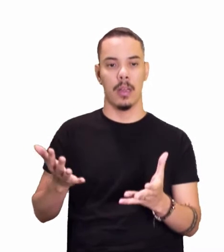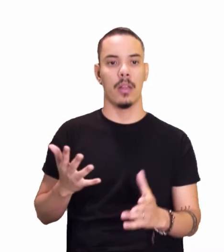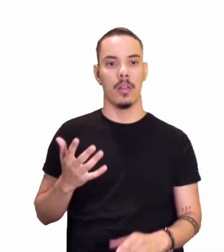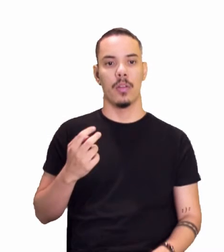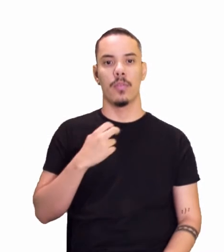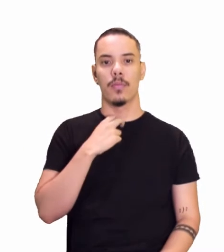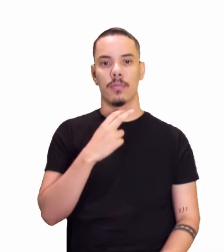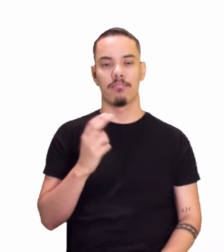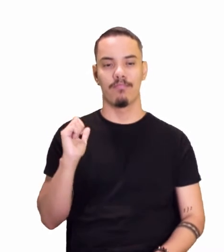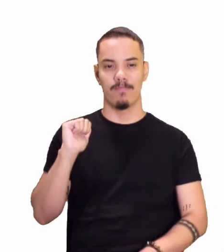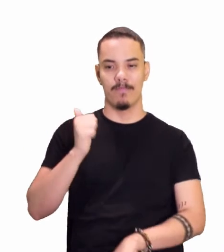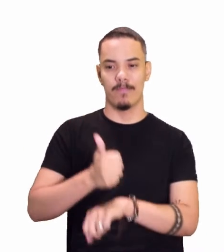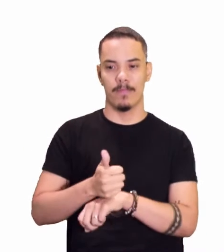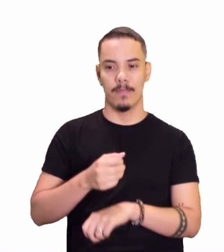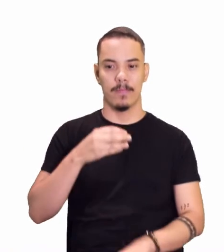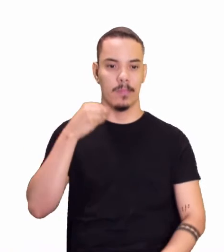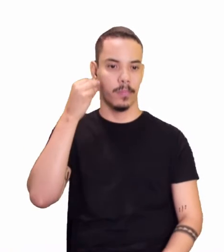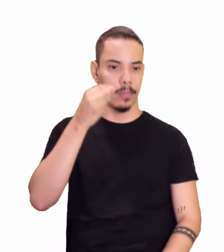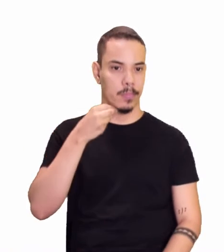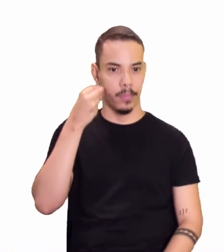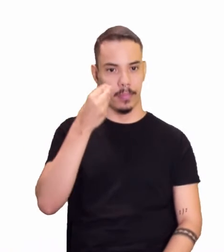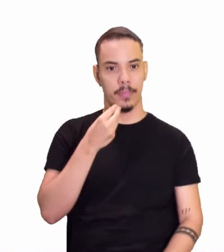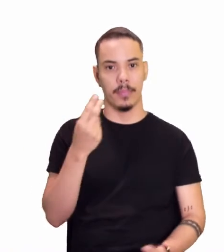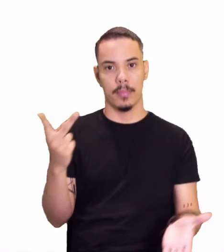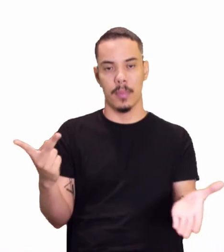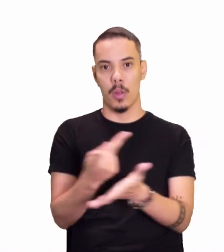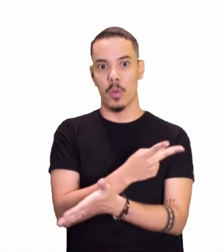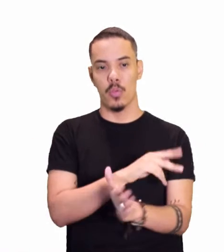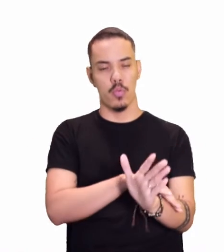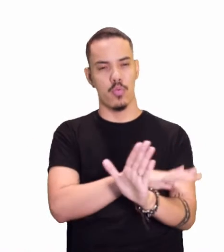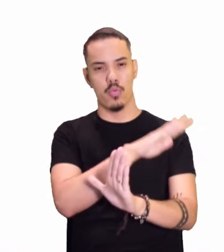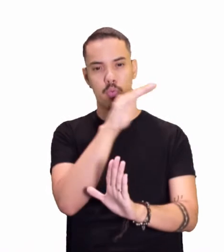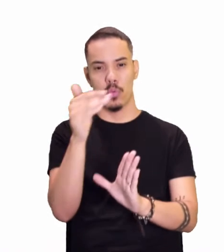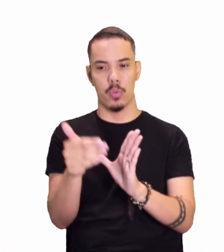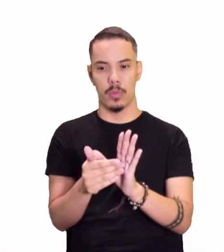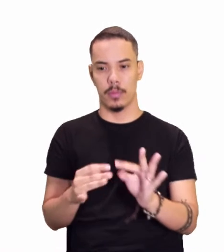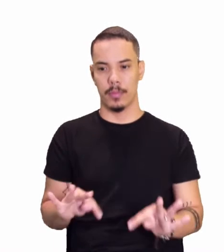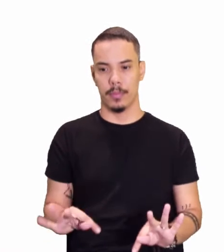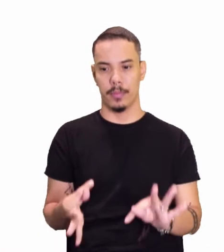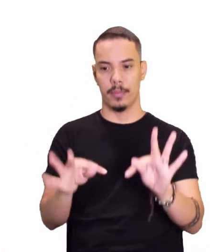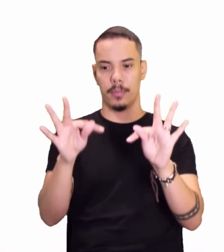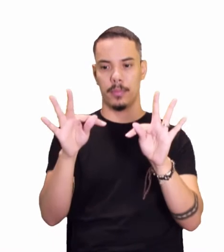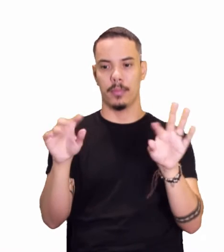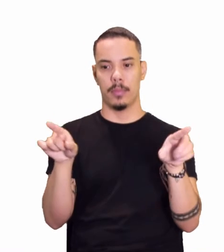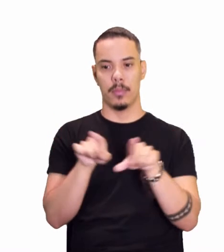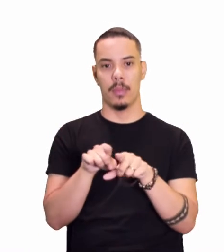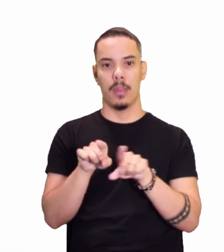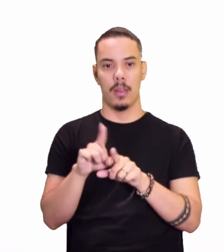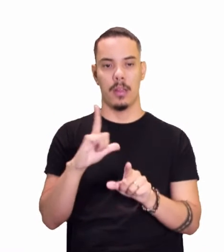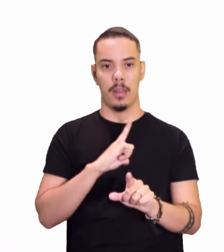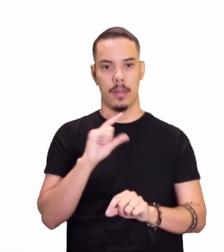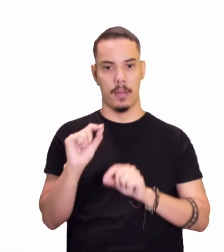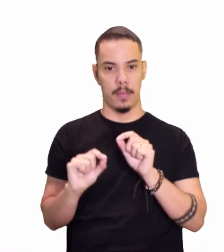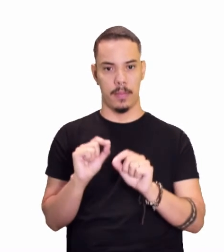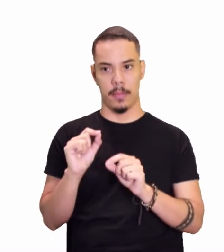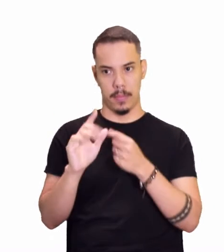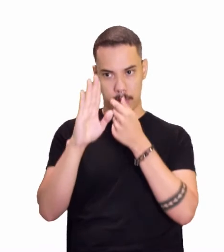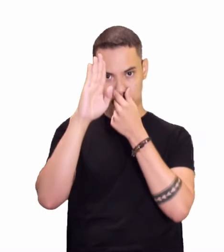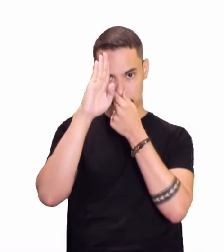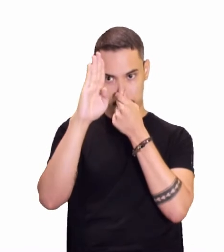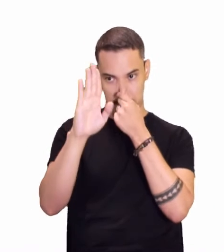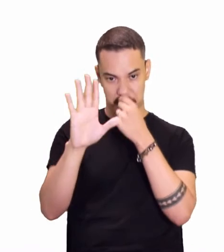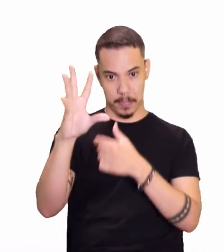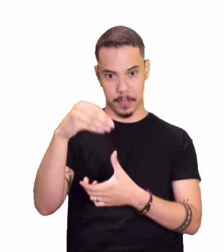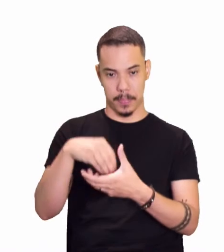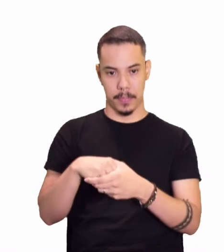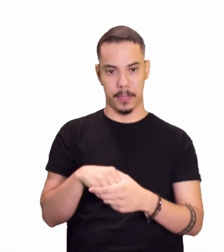Tendo experiências, tá acontecendo aí toda a inovação. Vamos ter também, olha só, principalmente na